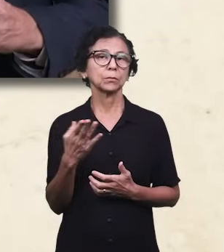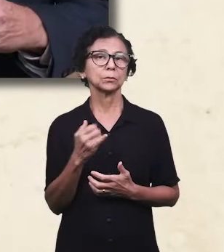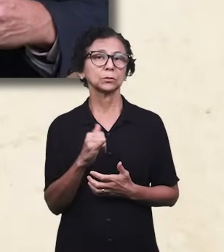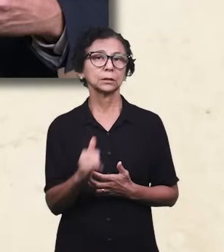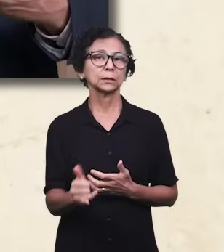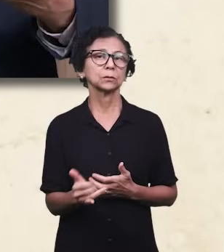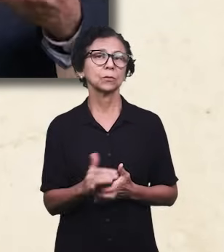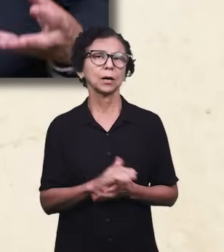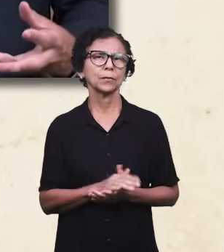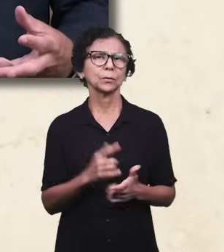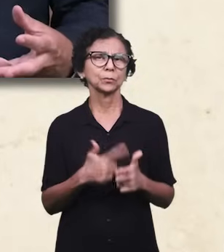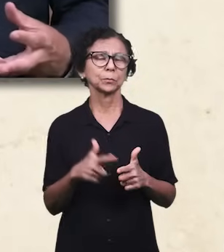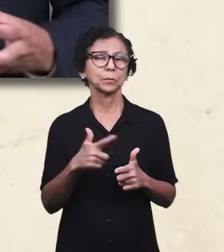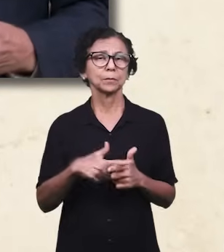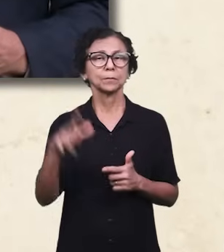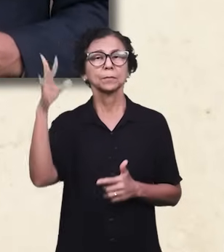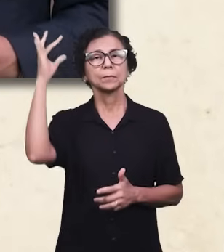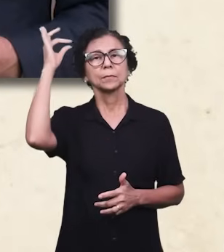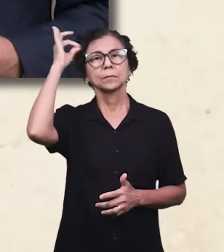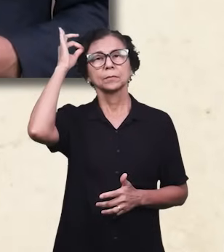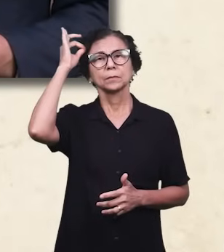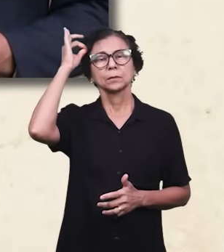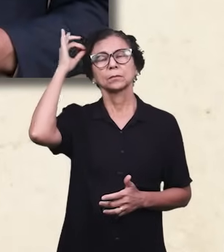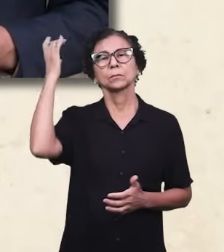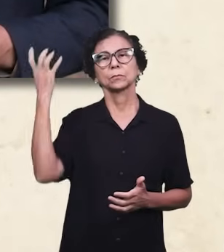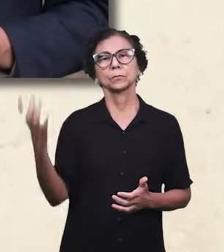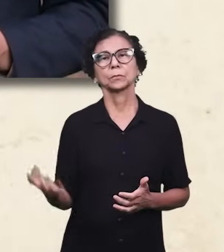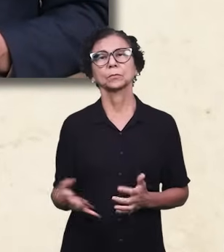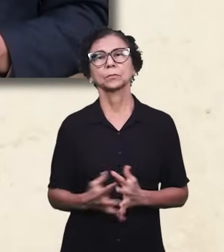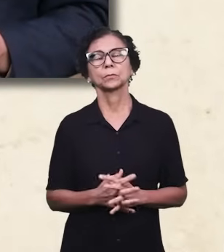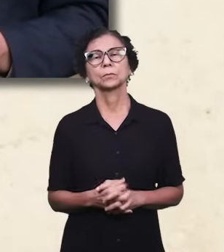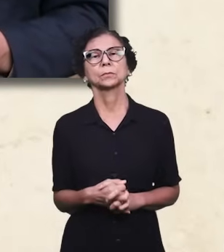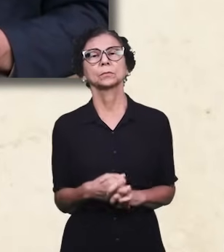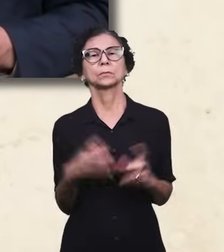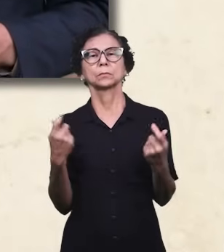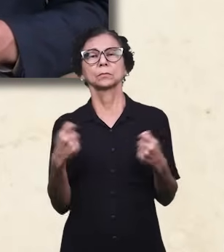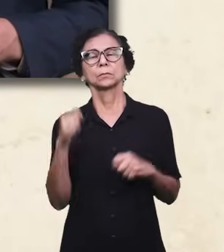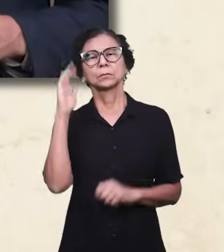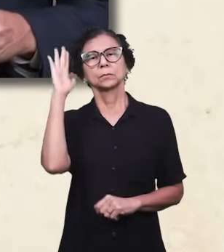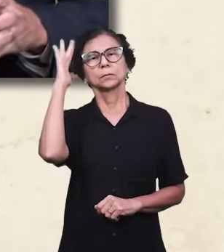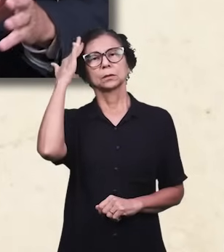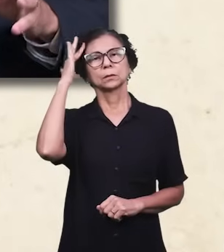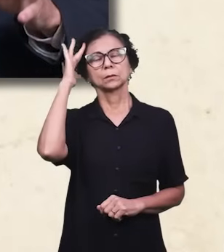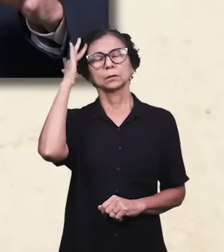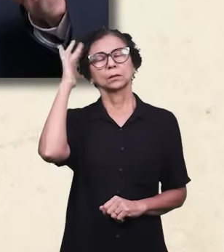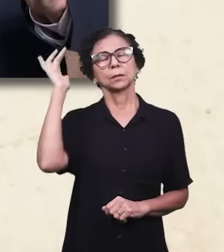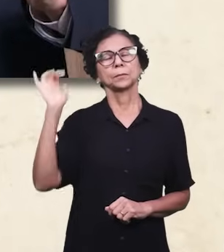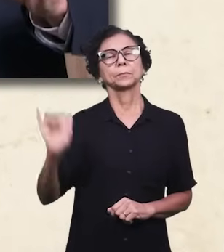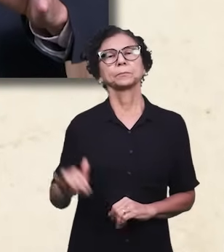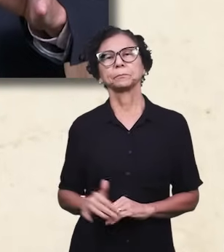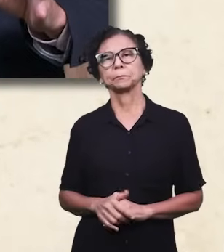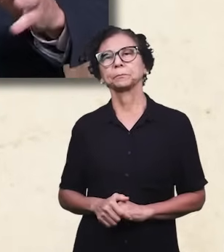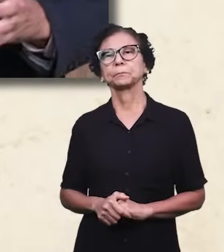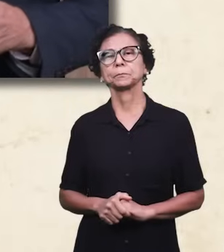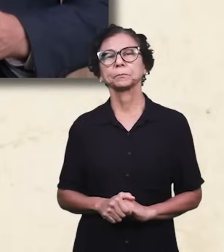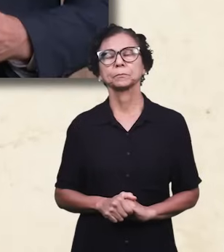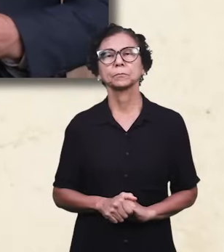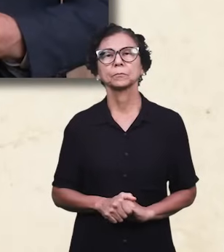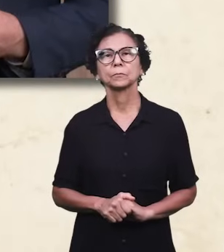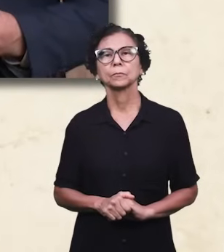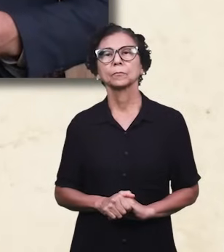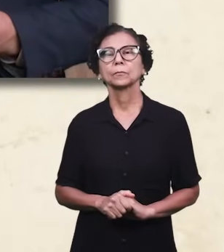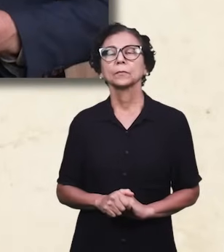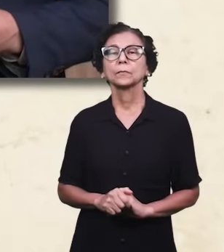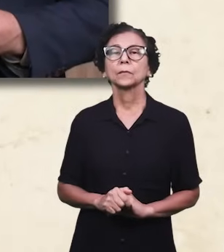um fundo espiritual. Então, é preciso ter discernimento para que orar para